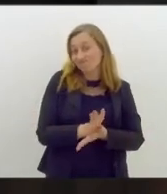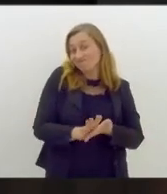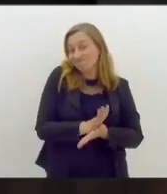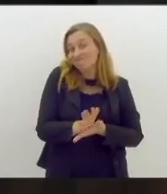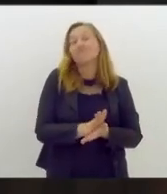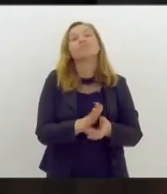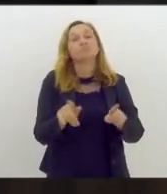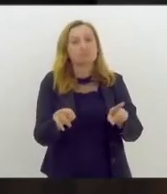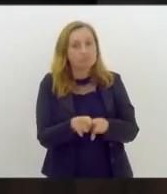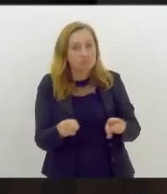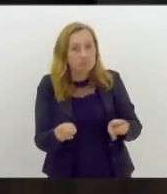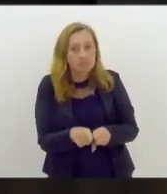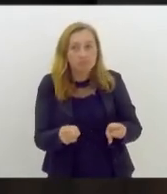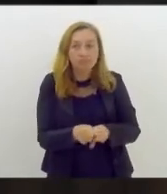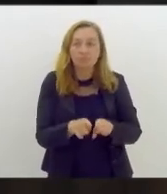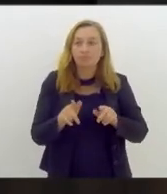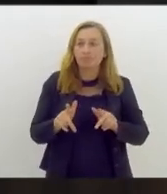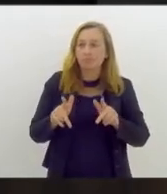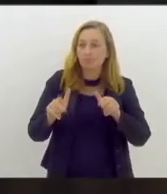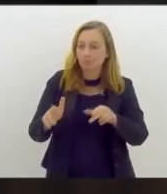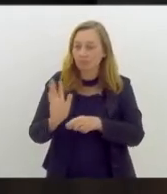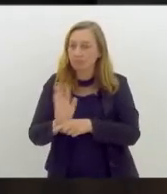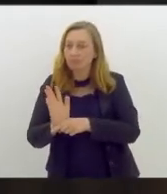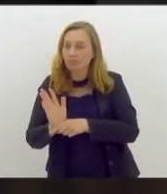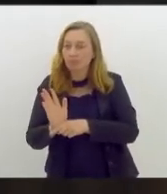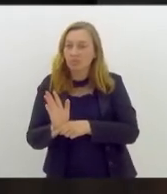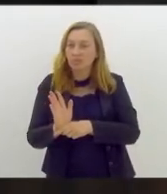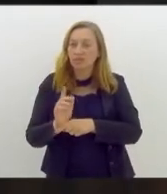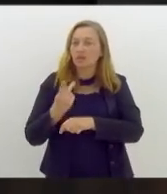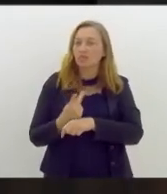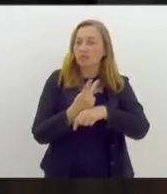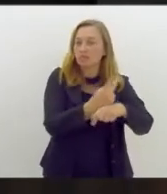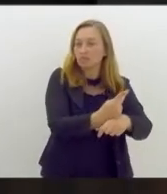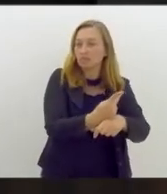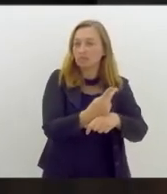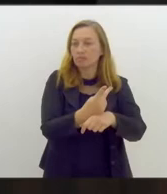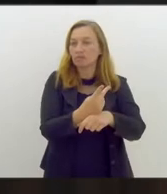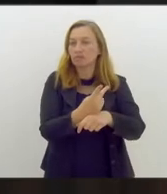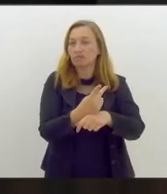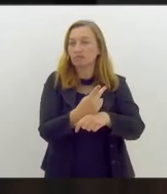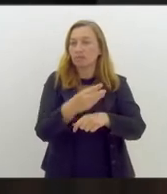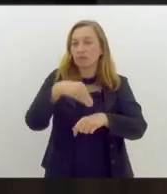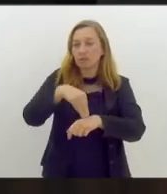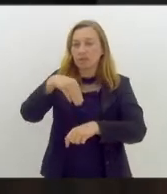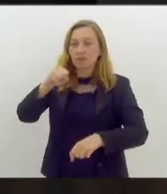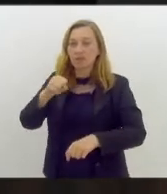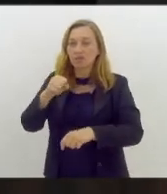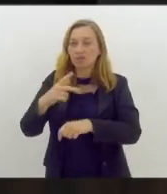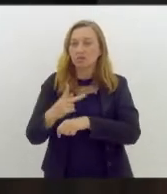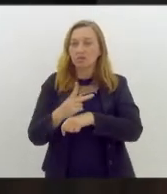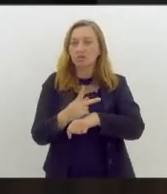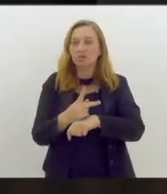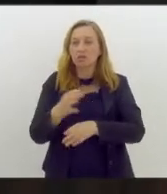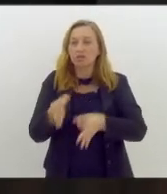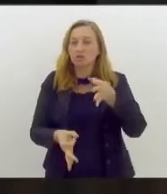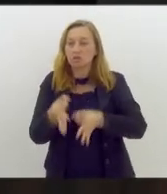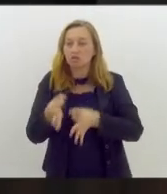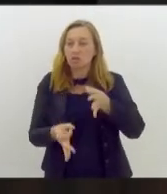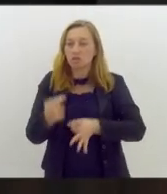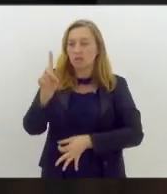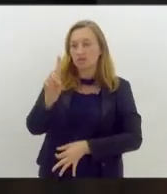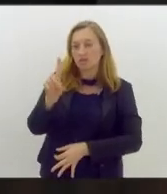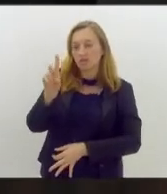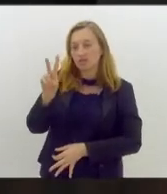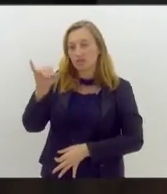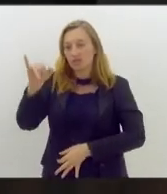Além disso, seu curta-metragem foi premiado na categoria Magistrados do Prêmio Juíza Viviane do